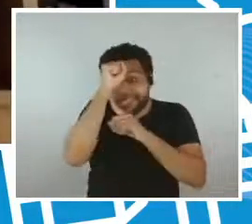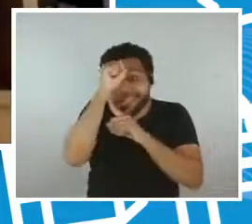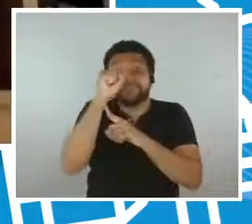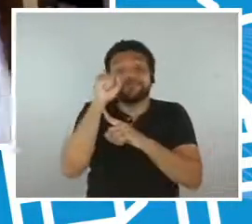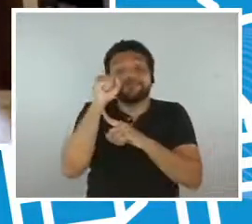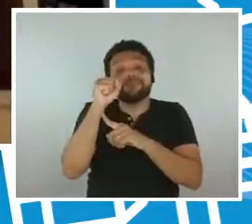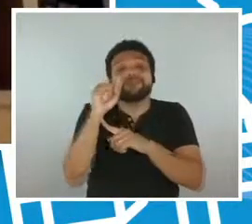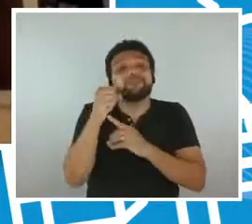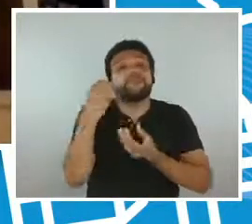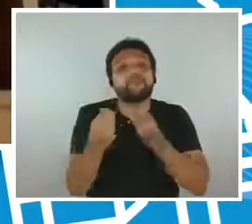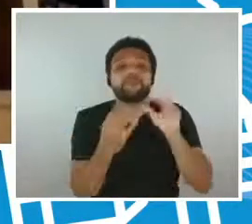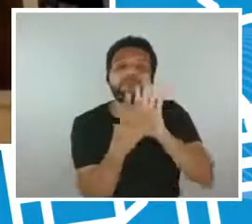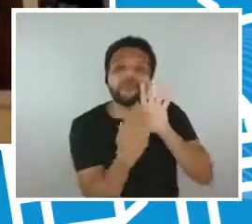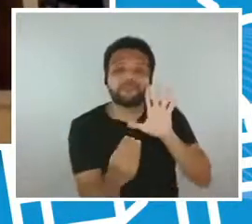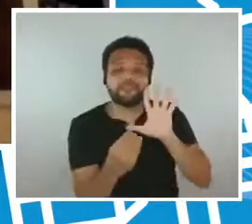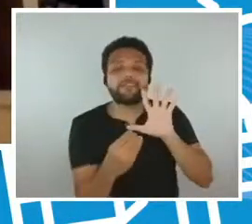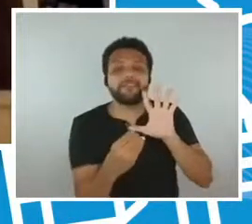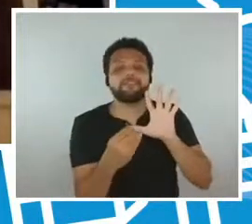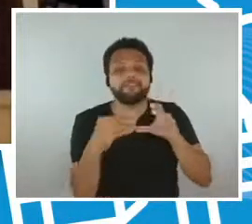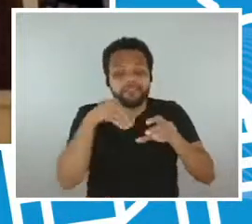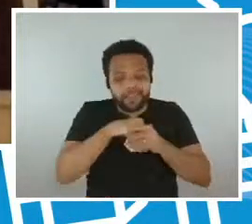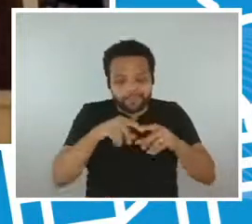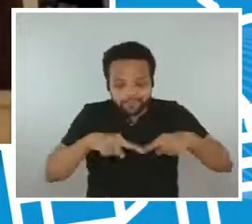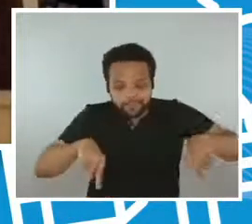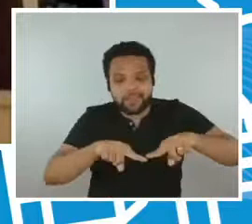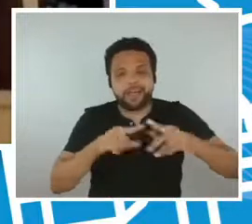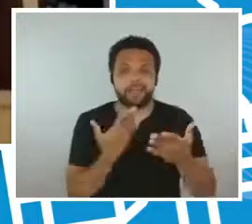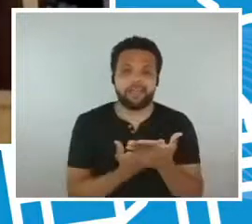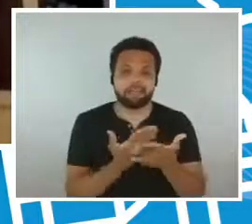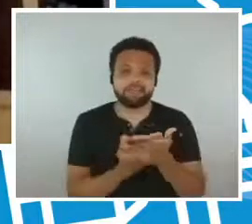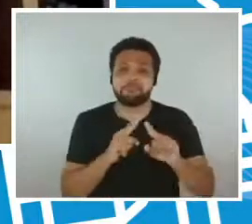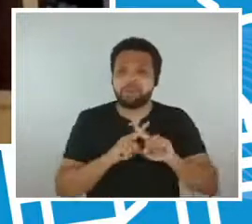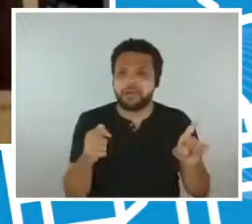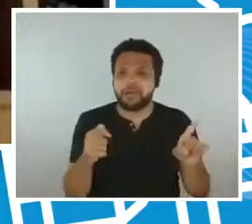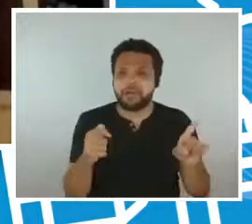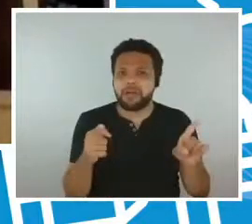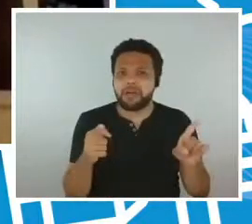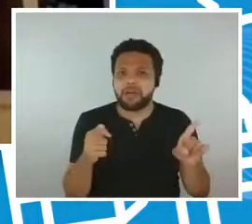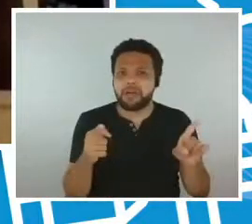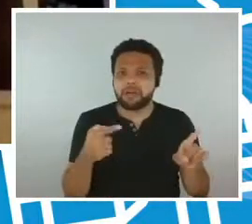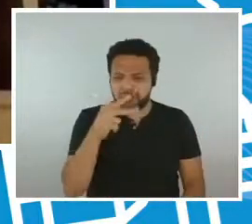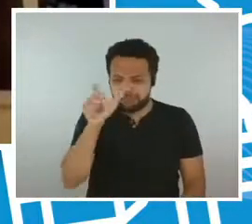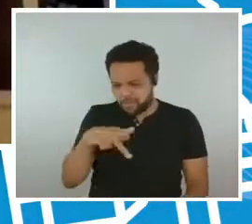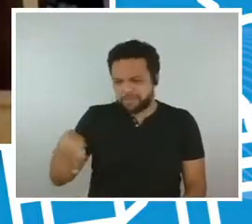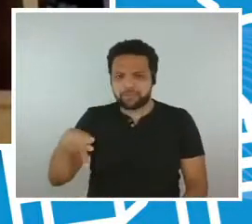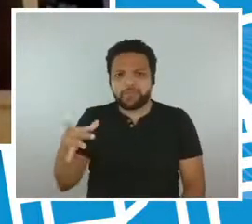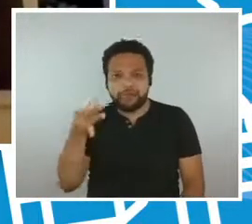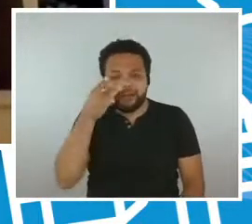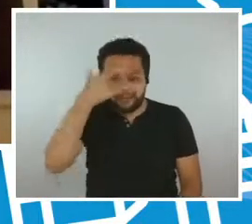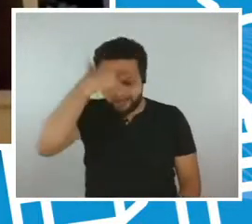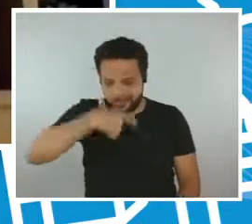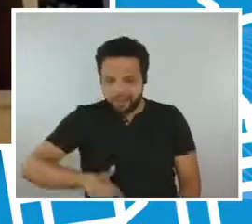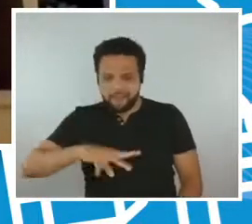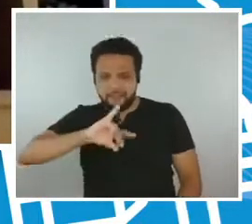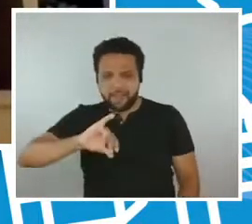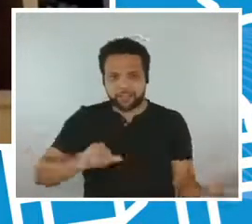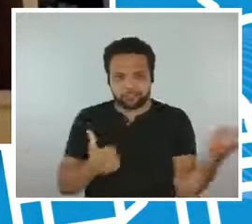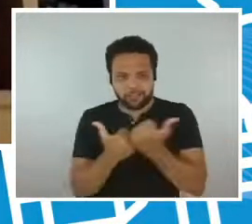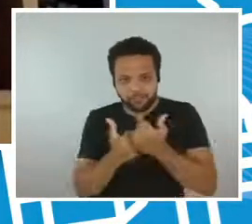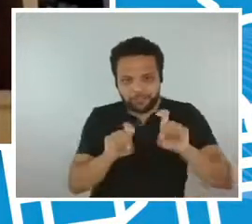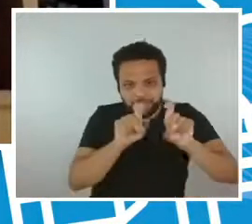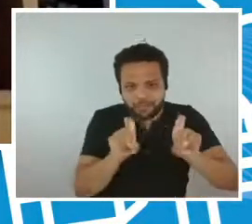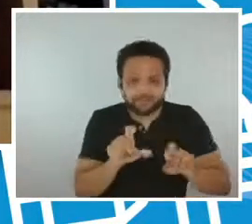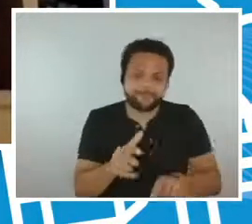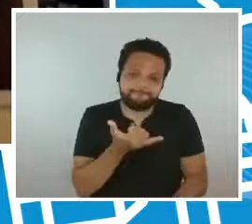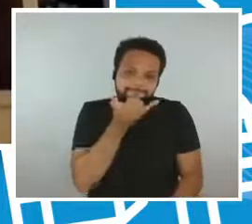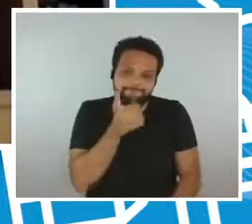de integração em sala de aula. Mas eu não acho que o professor vai ser substituído, e é interessante porque existe